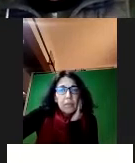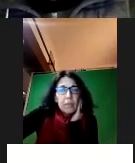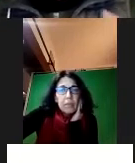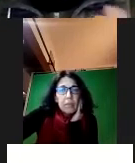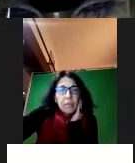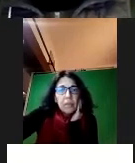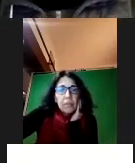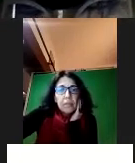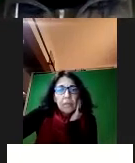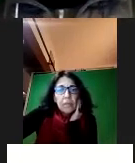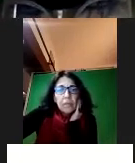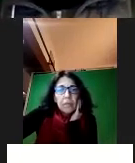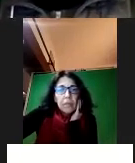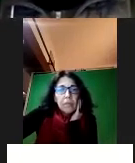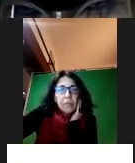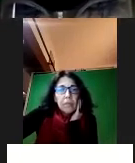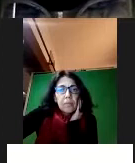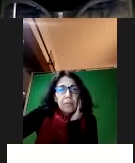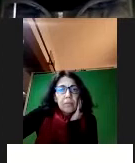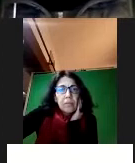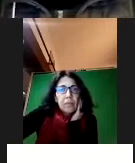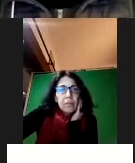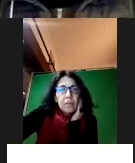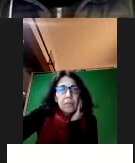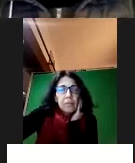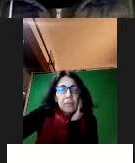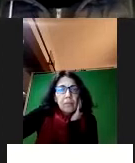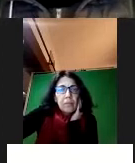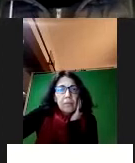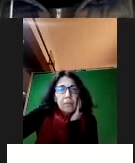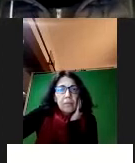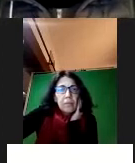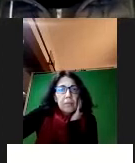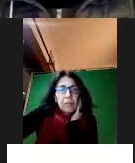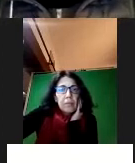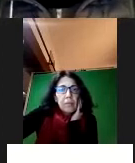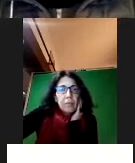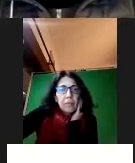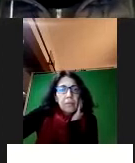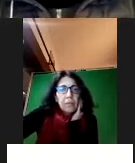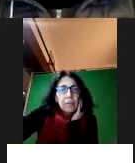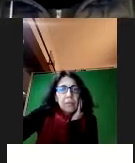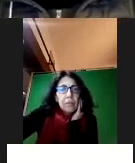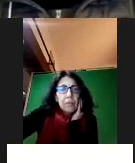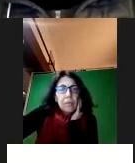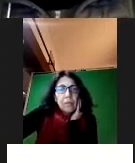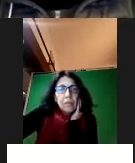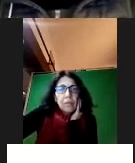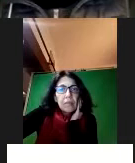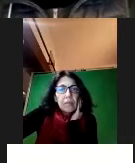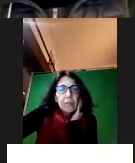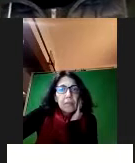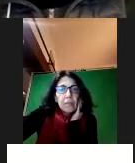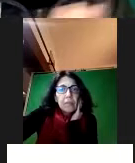Fomos fazendo essa comparação. E, portanto, foi possível